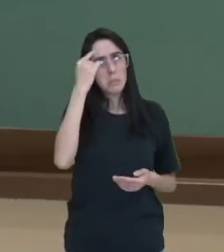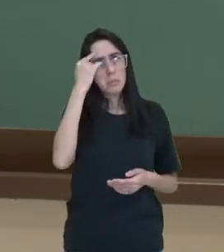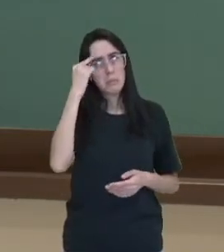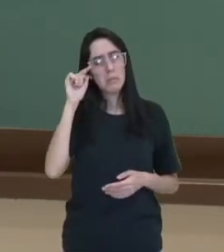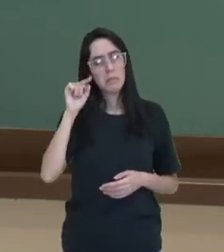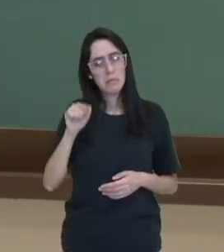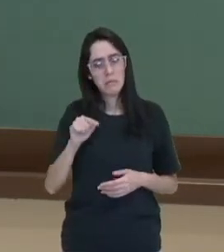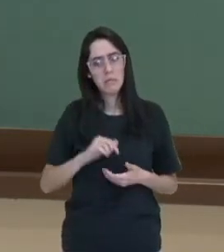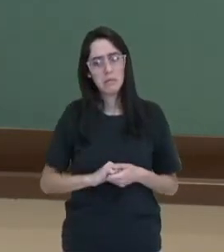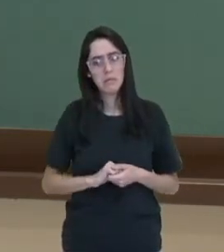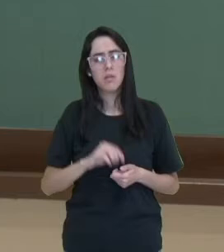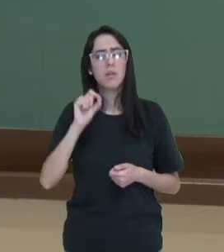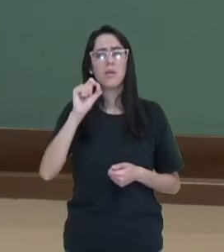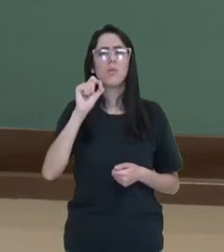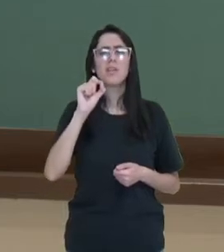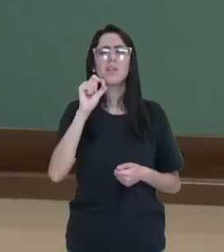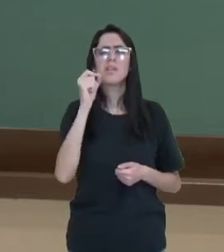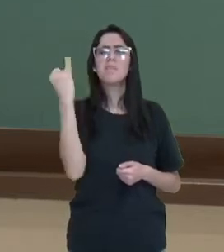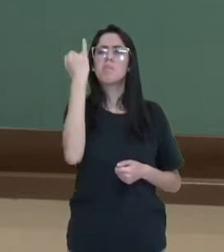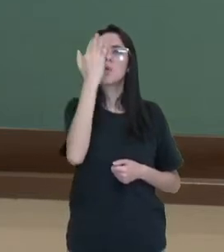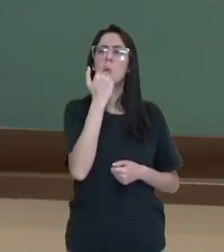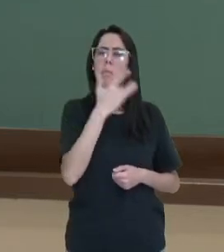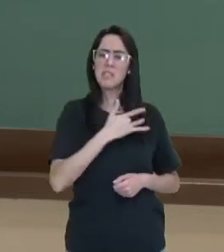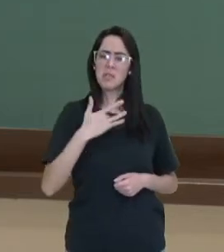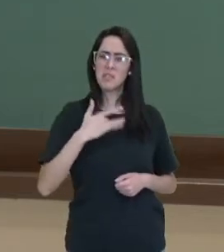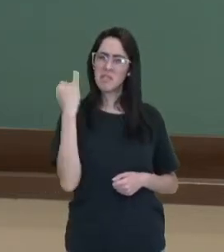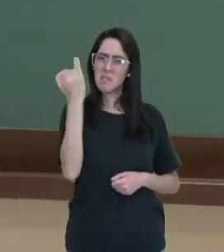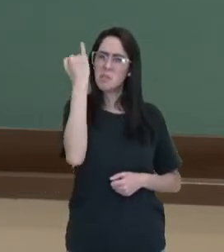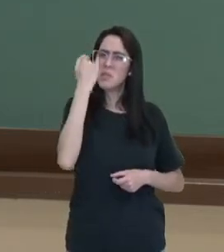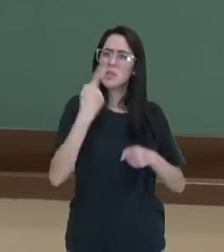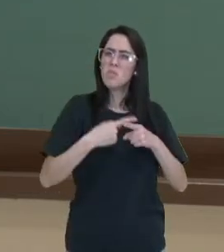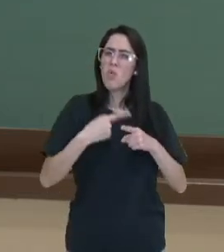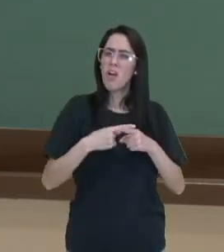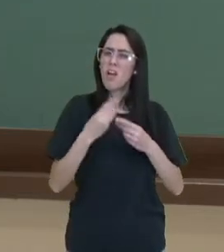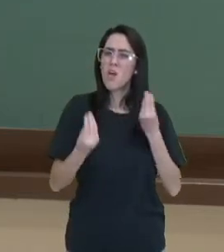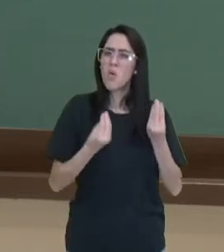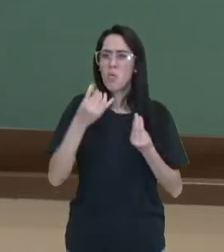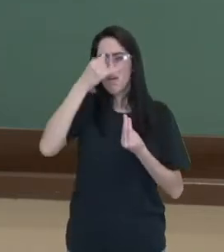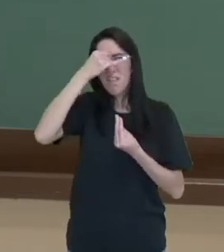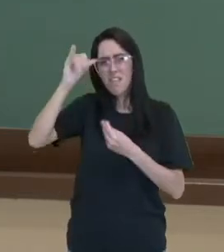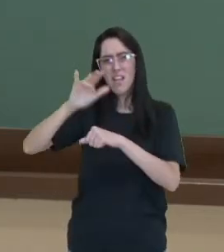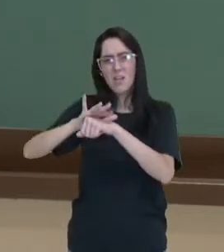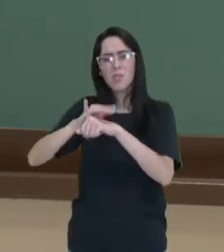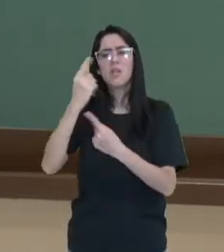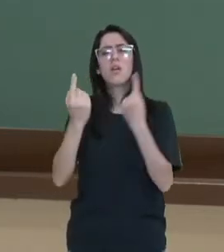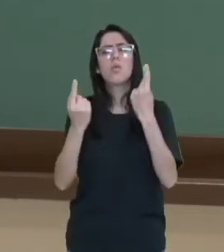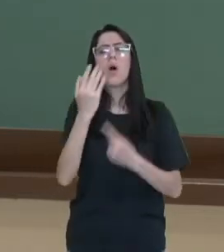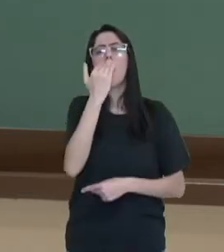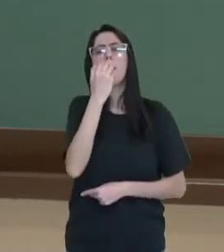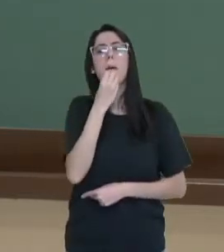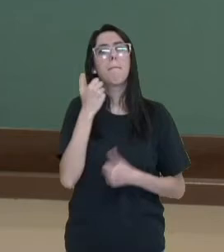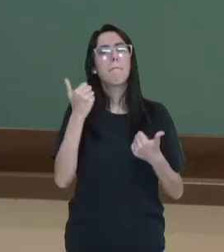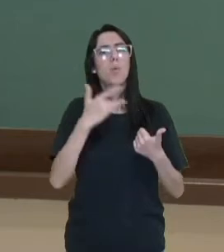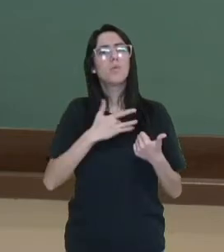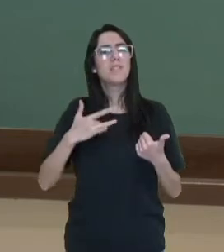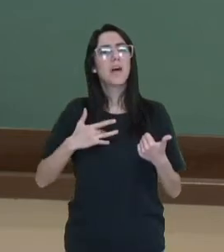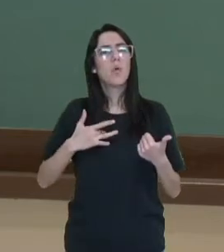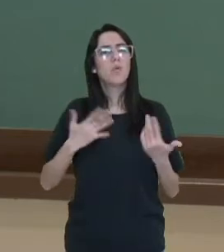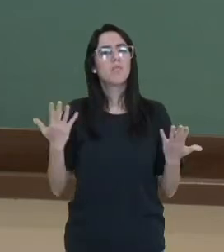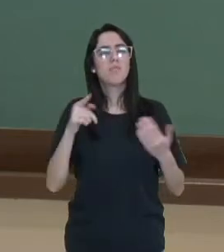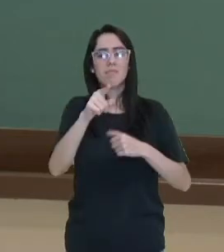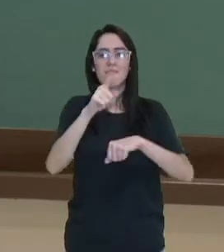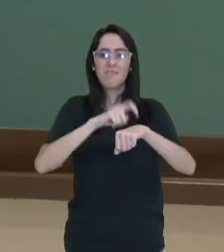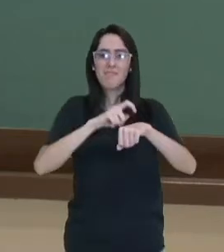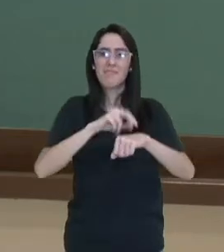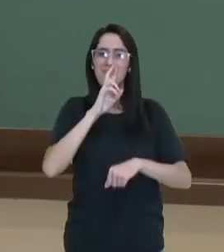a importância de uma alimentação saudável para evitar esses problemas? Que alimentos será que ajudam a prevenir o AVC? Vou dar um